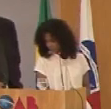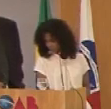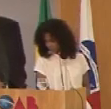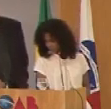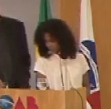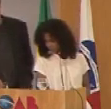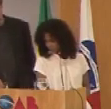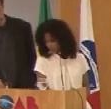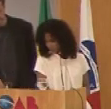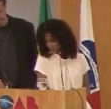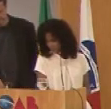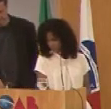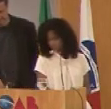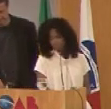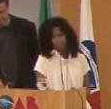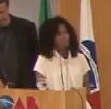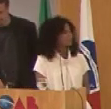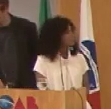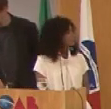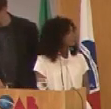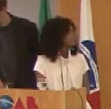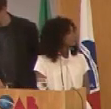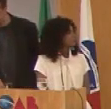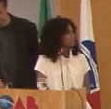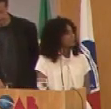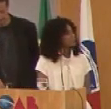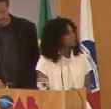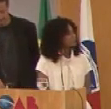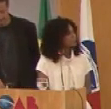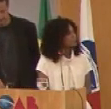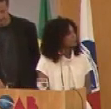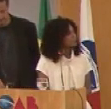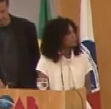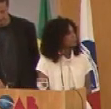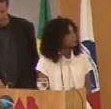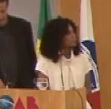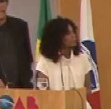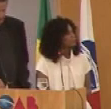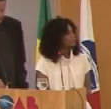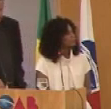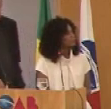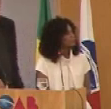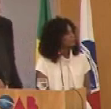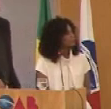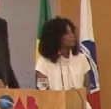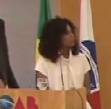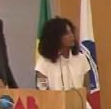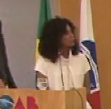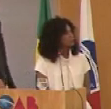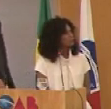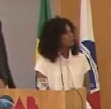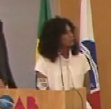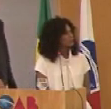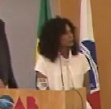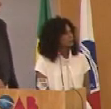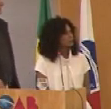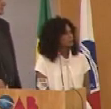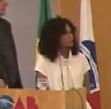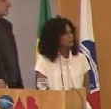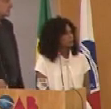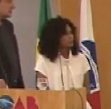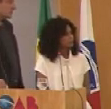agressões ocorridas e pressionaram as autoridades competentes para que houvesse apuração e punição dos